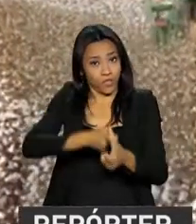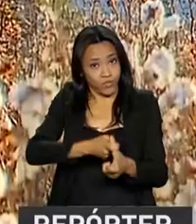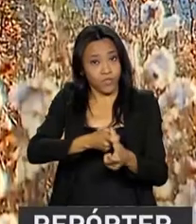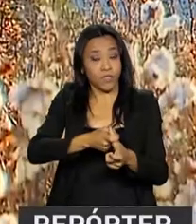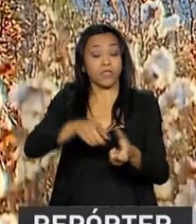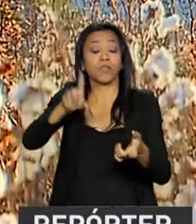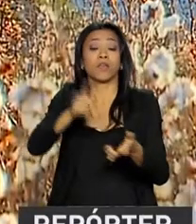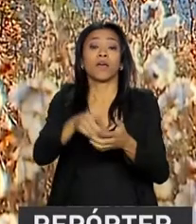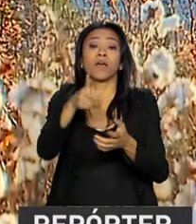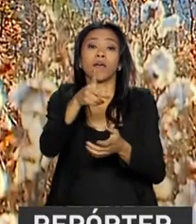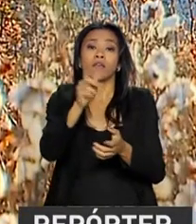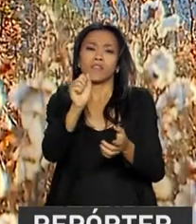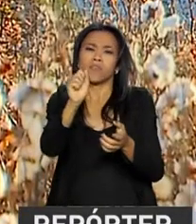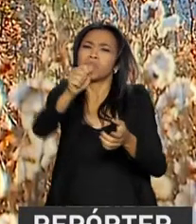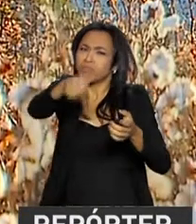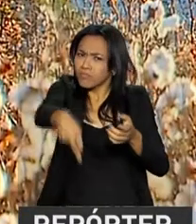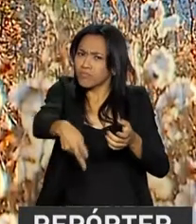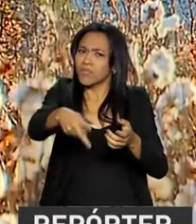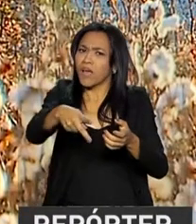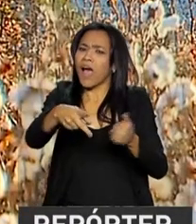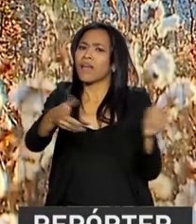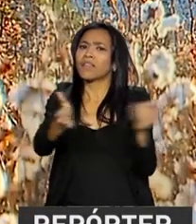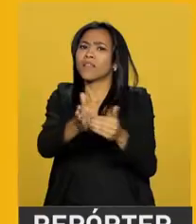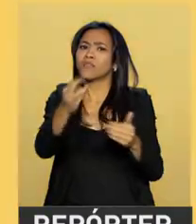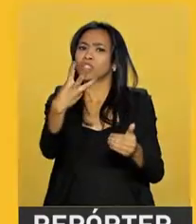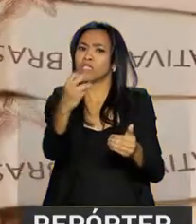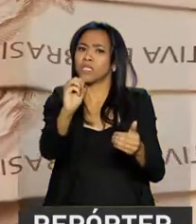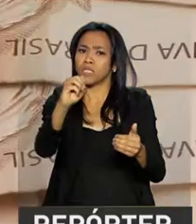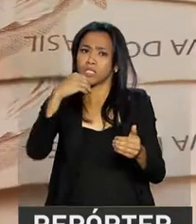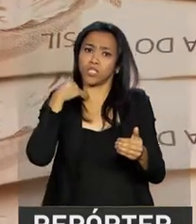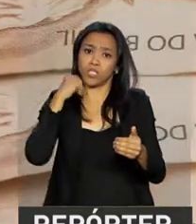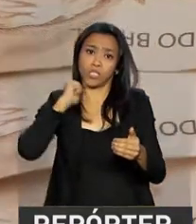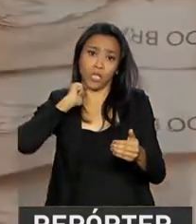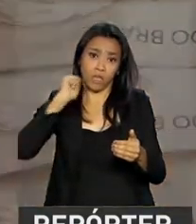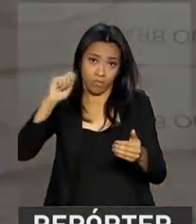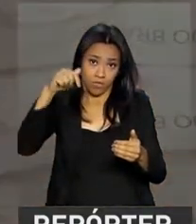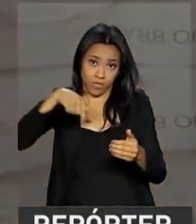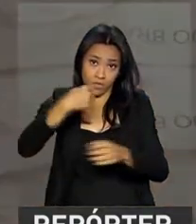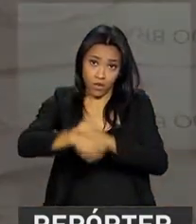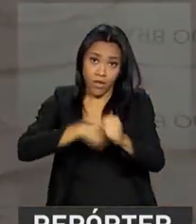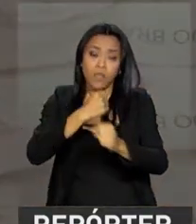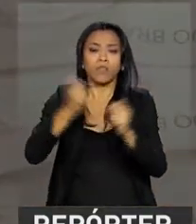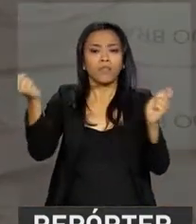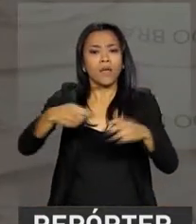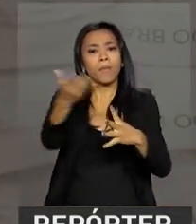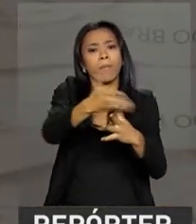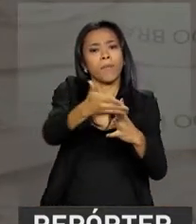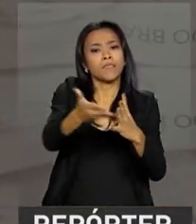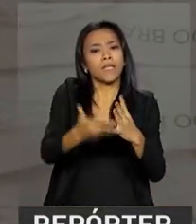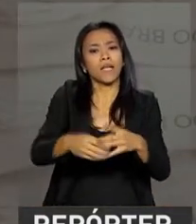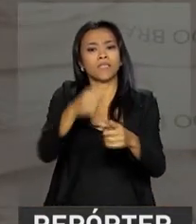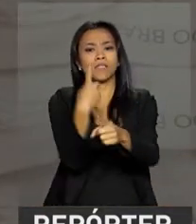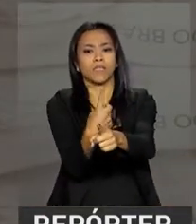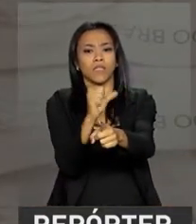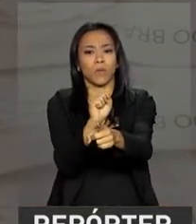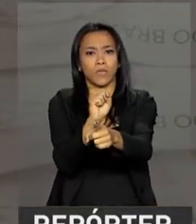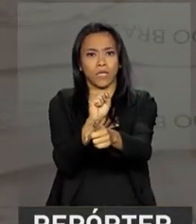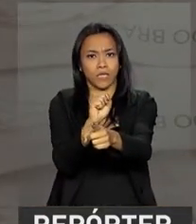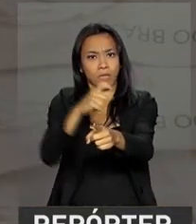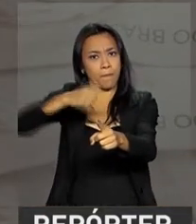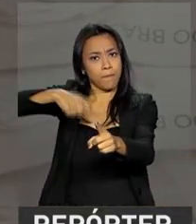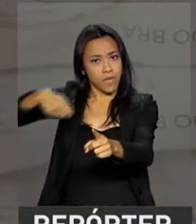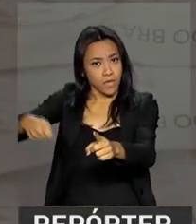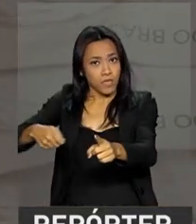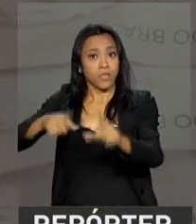vencidas até o dia 30 de abril deste ano os débitos vão poder ser parcelados em até 180 meses com redução